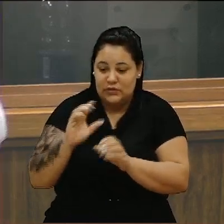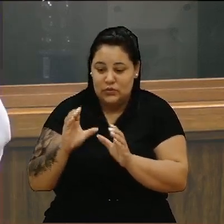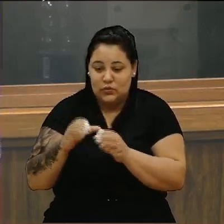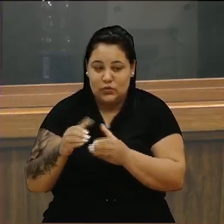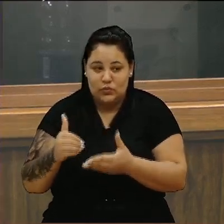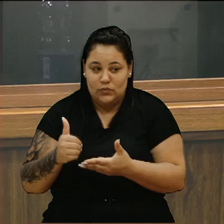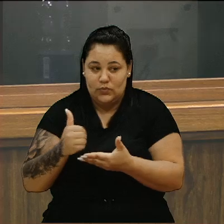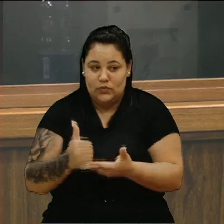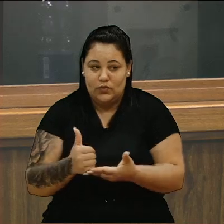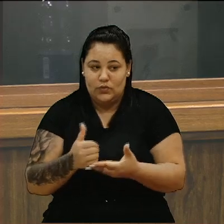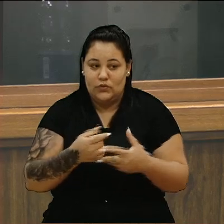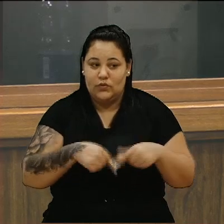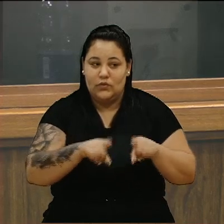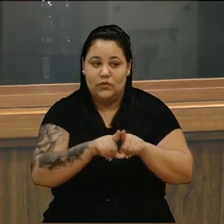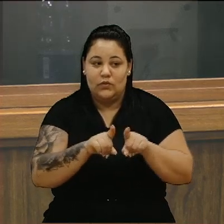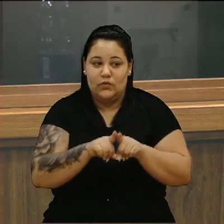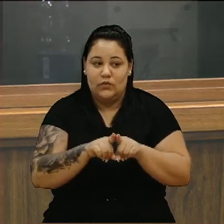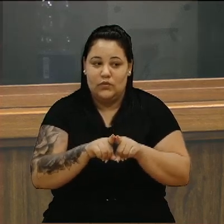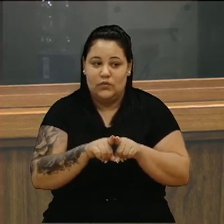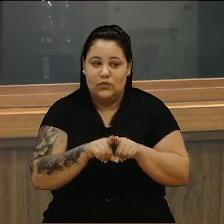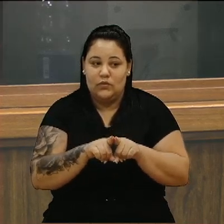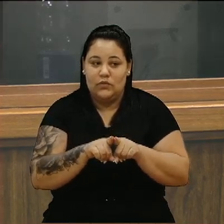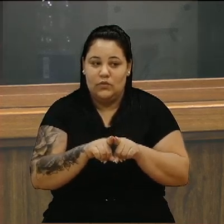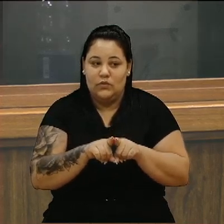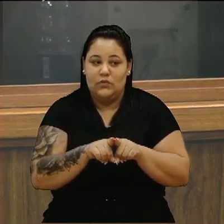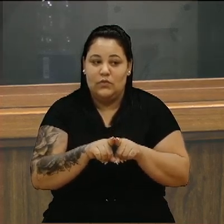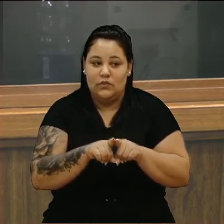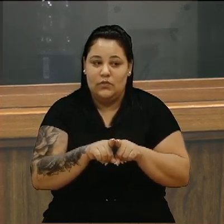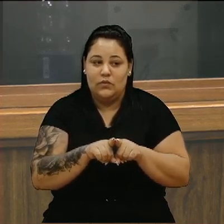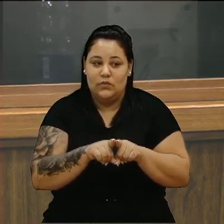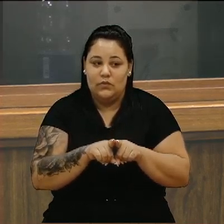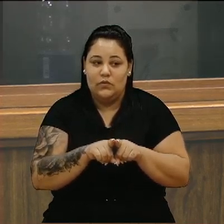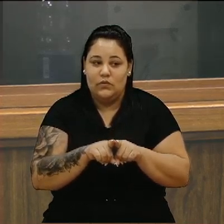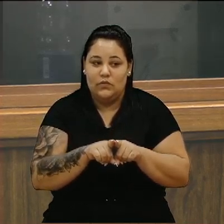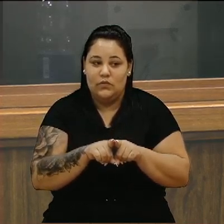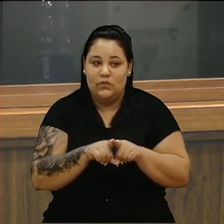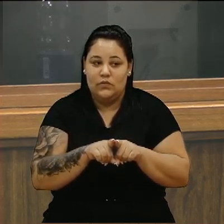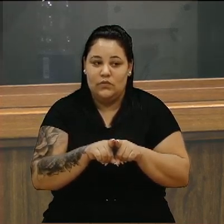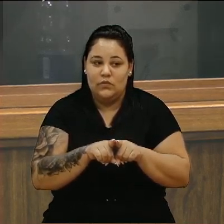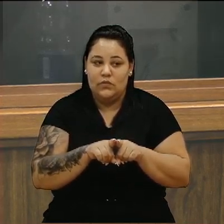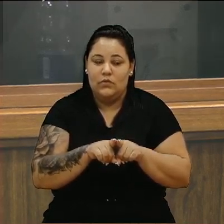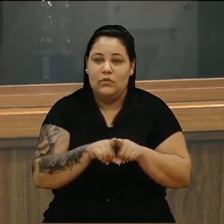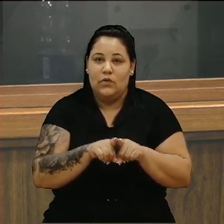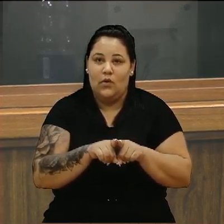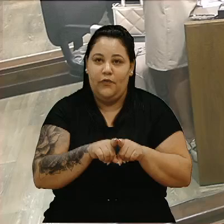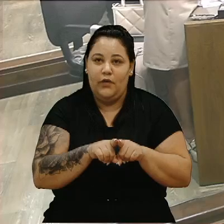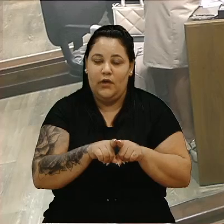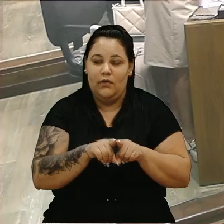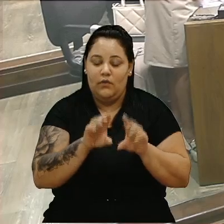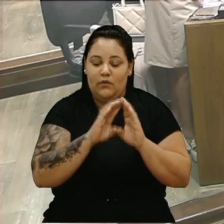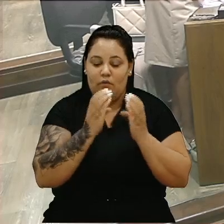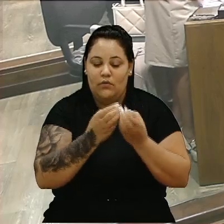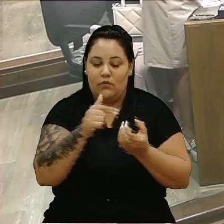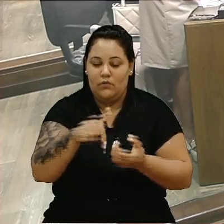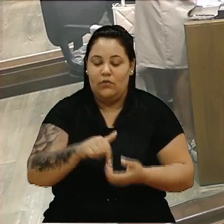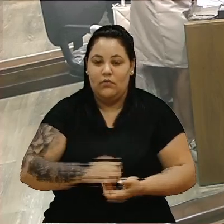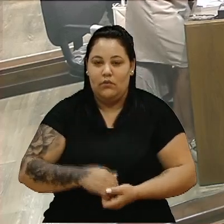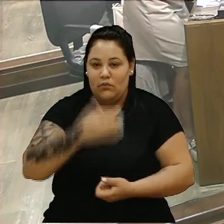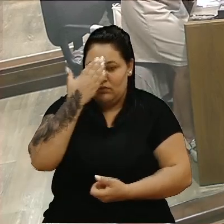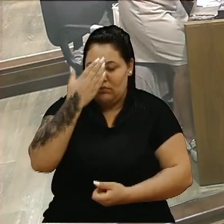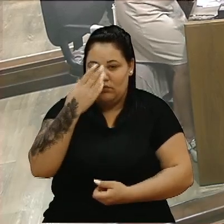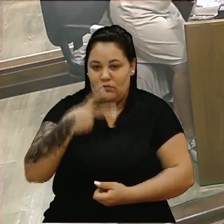porque assim nós vamos conseguir fazer um debate de forma mais responsável e unitária nessa casa. Obrigado, vereadora